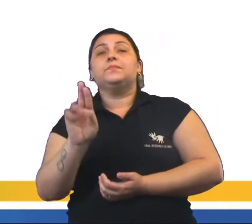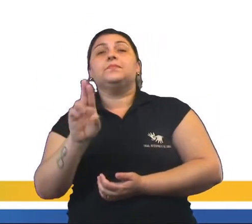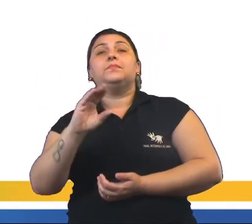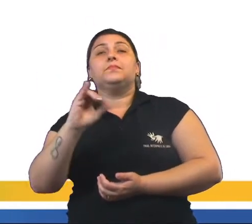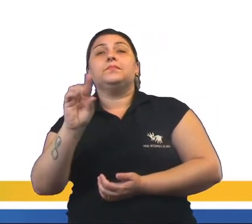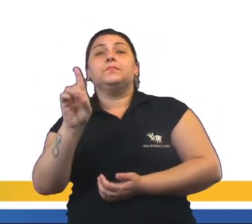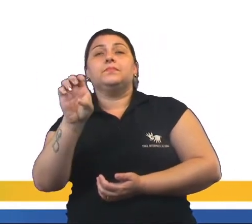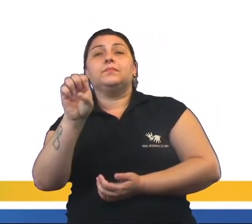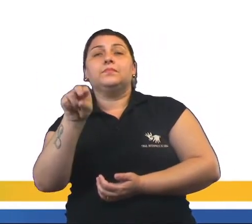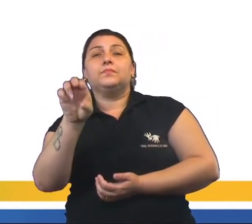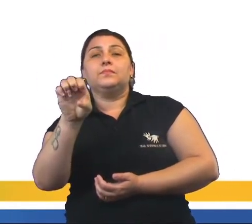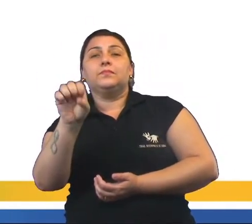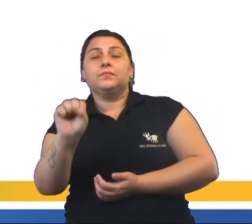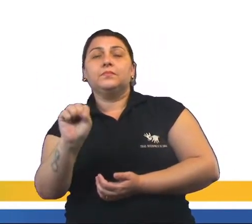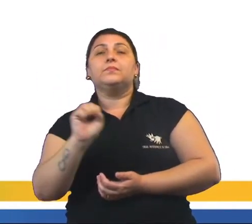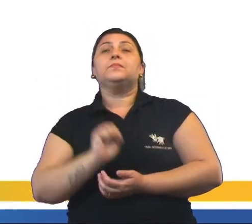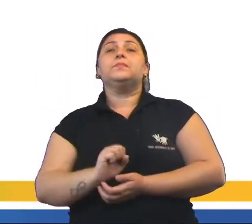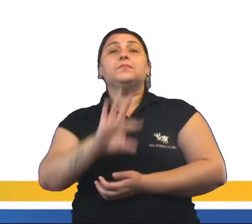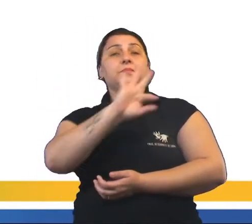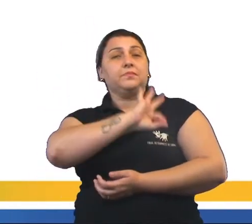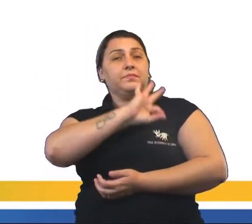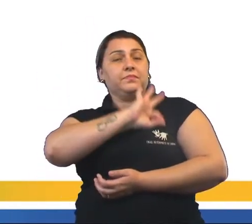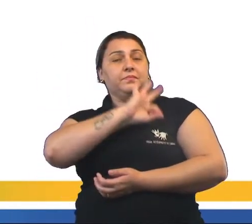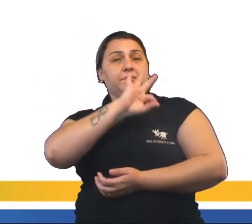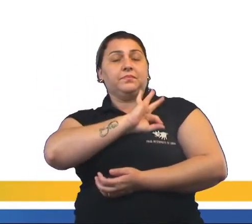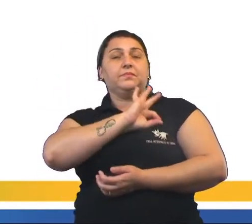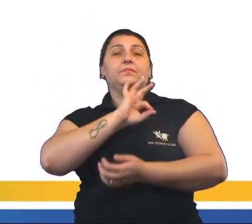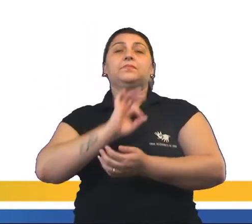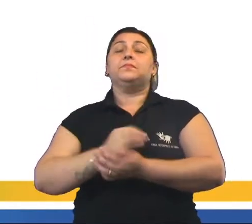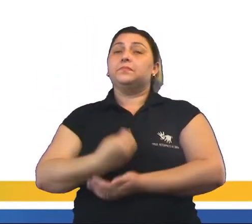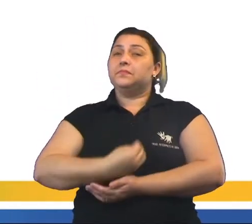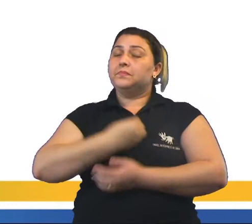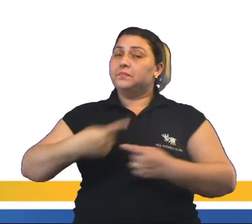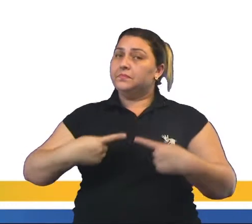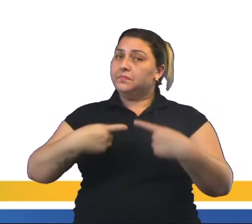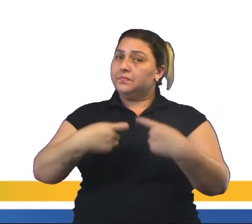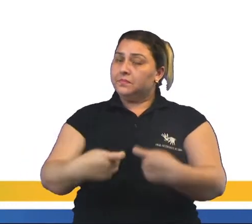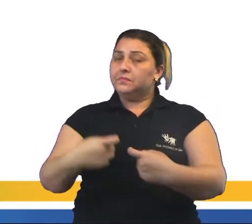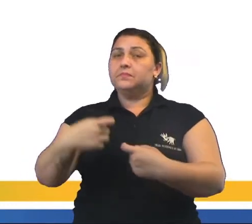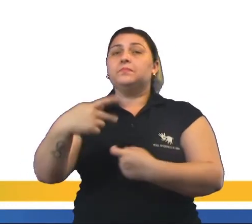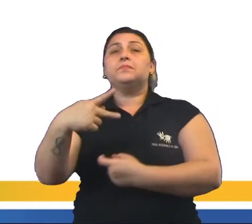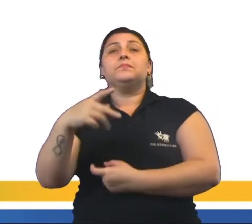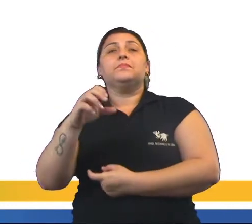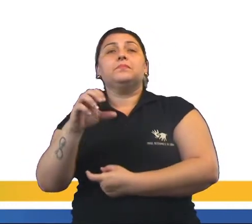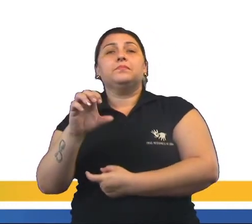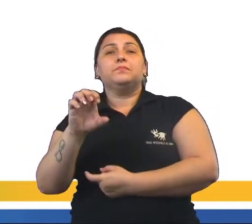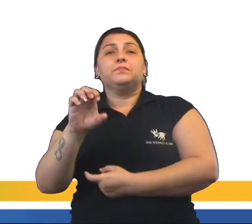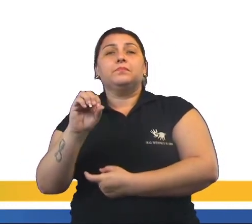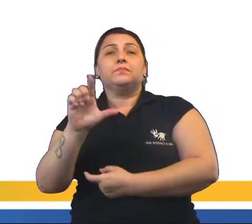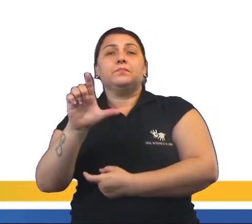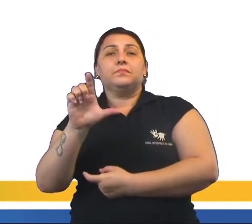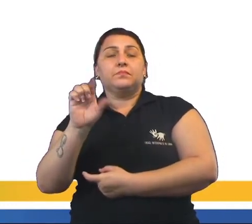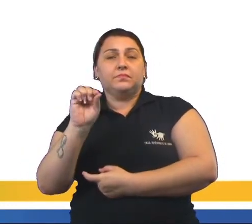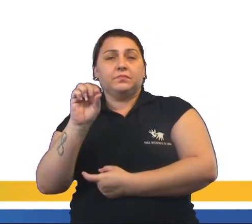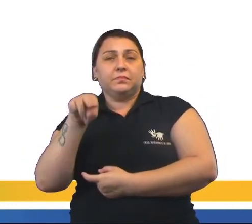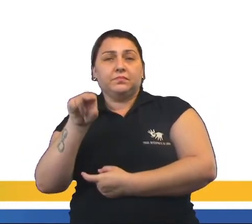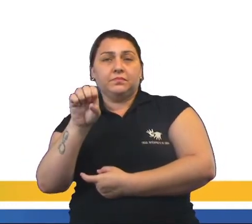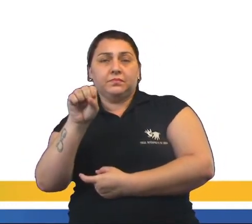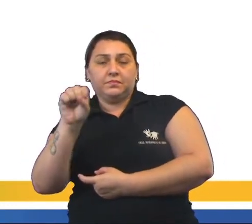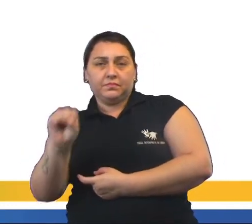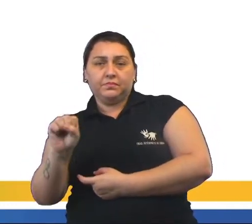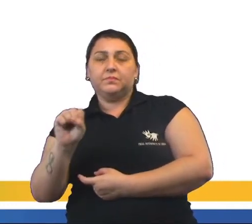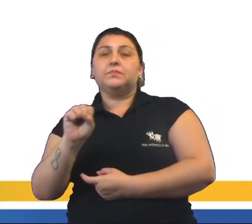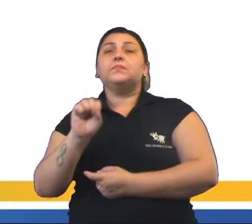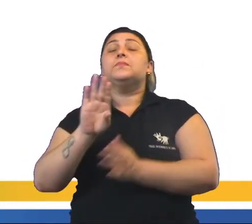Tucídides. Ele que foi um militar, ele viveu, a guerra de Peloponeso, e ele procurou tirar